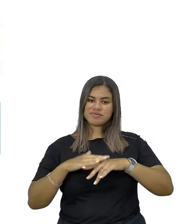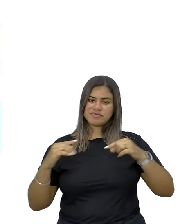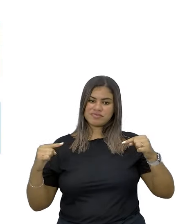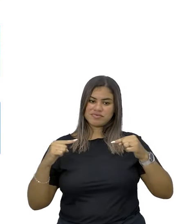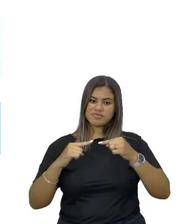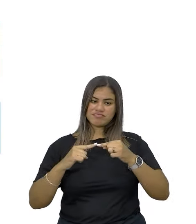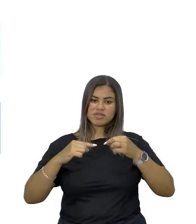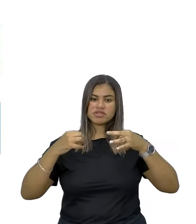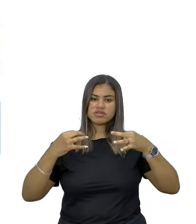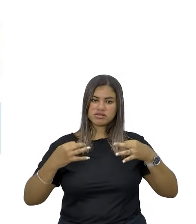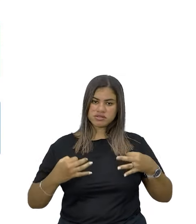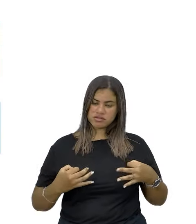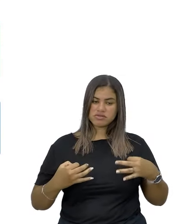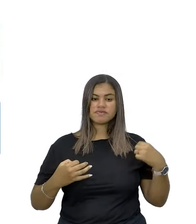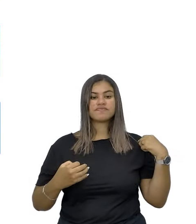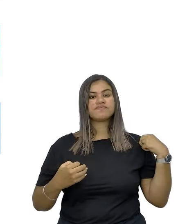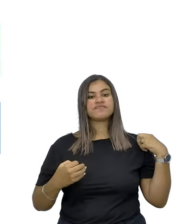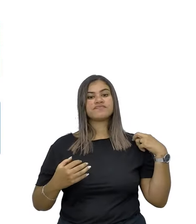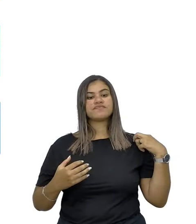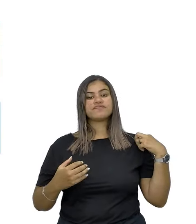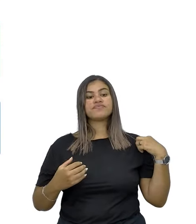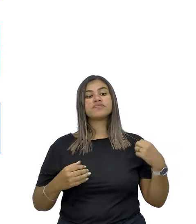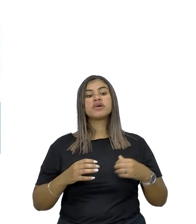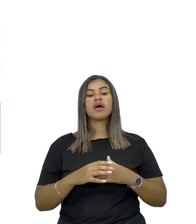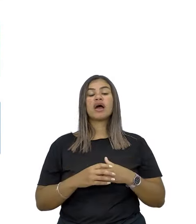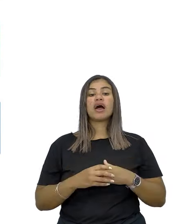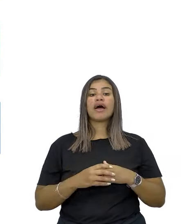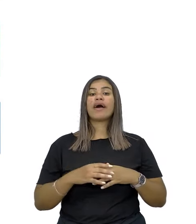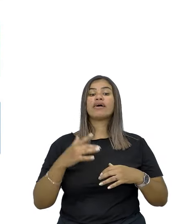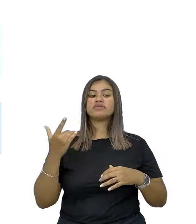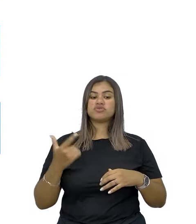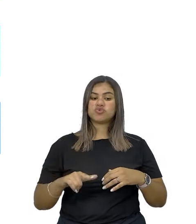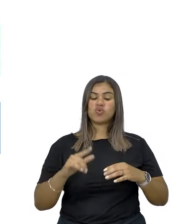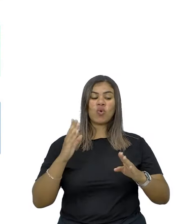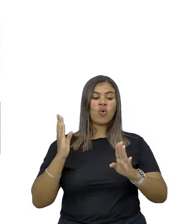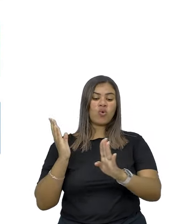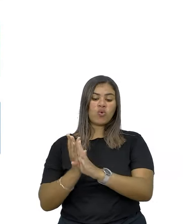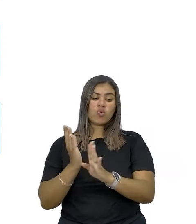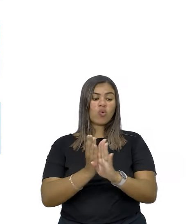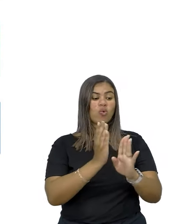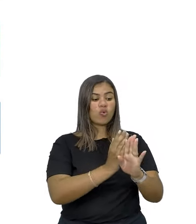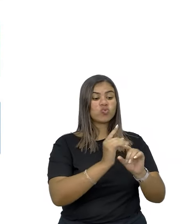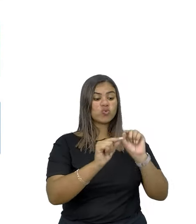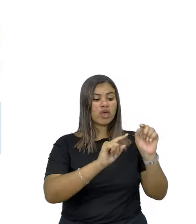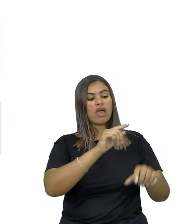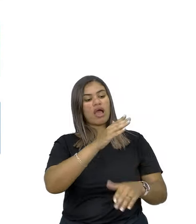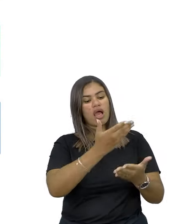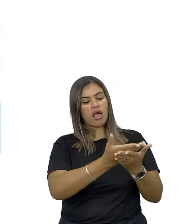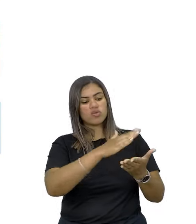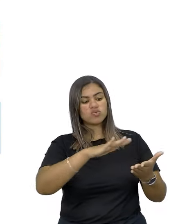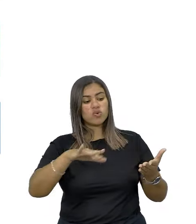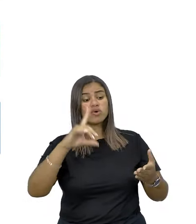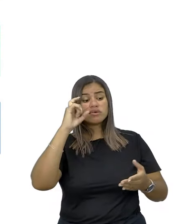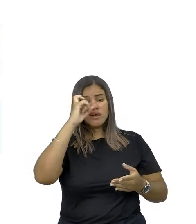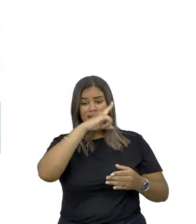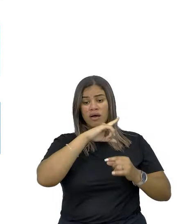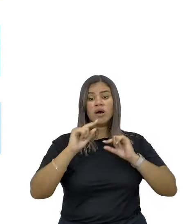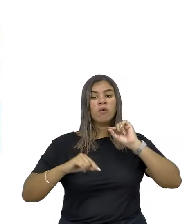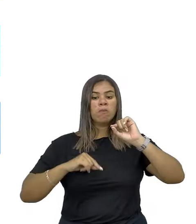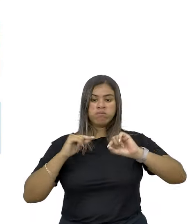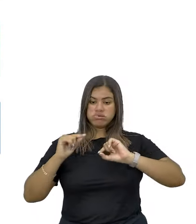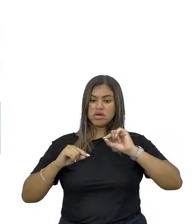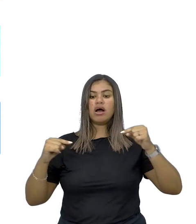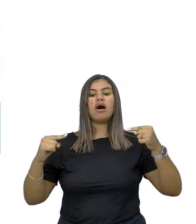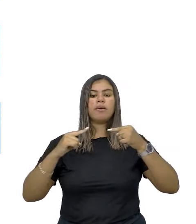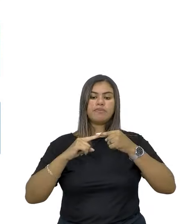melhor forma de aplicar com os meus estudantes. Aí eu identifico as dificuldades de aprendizagem e de conhecimento matemático que os estudantes têm,